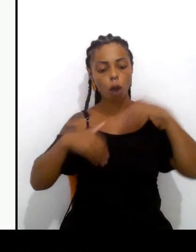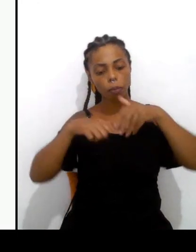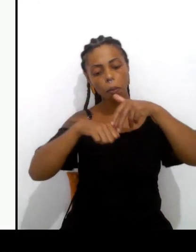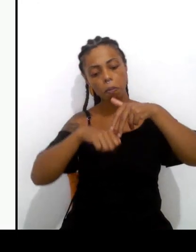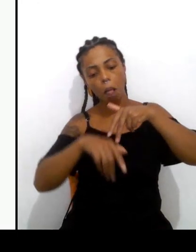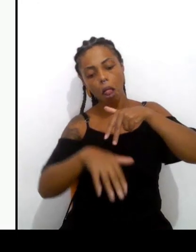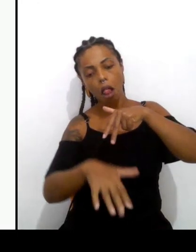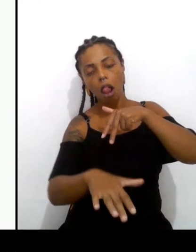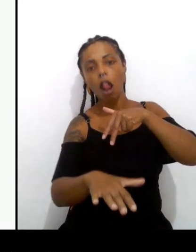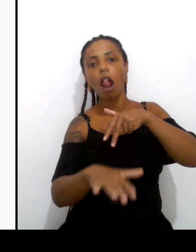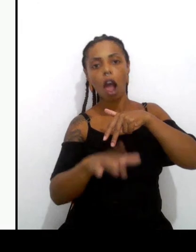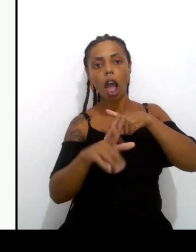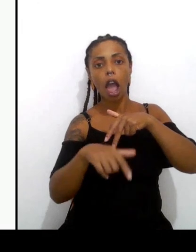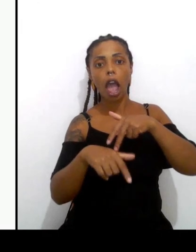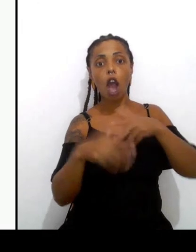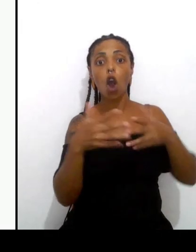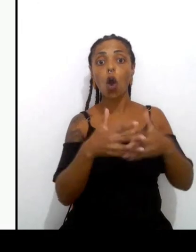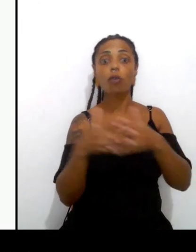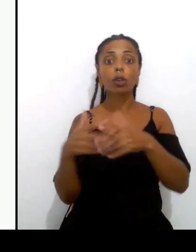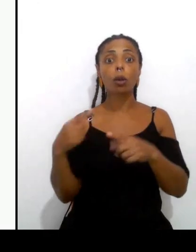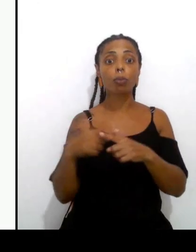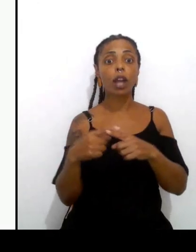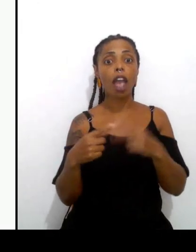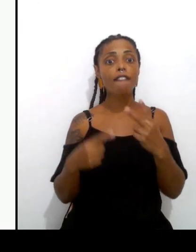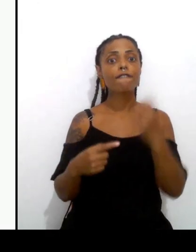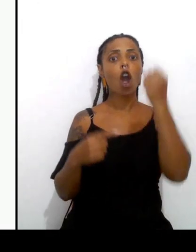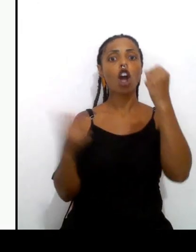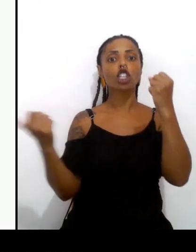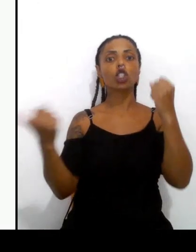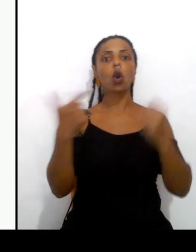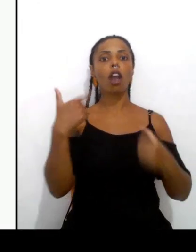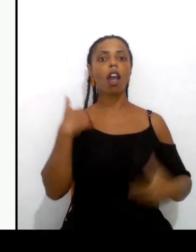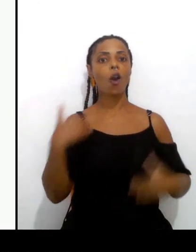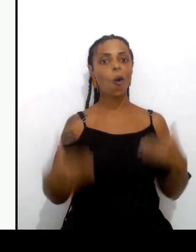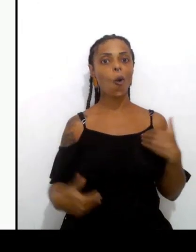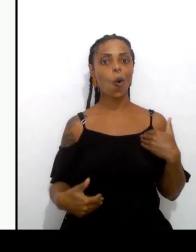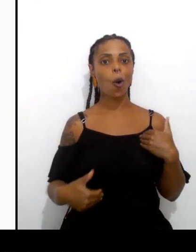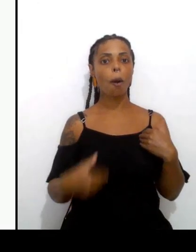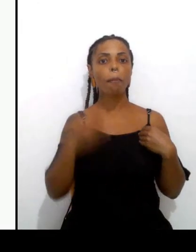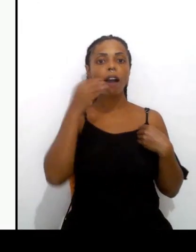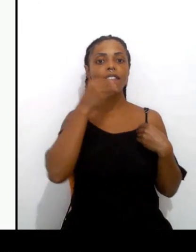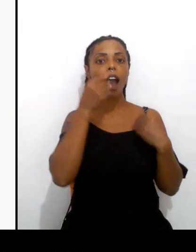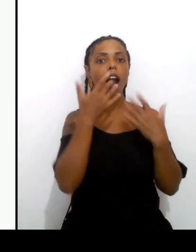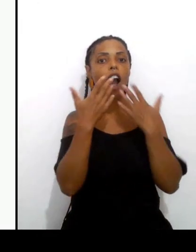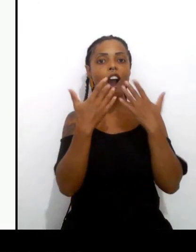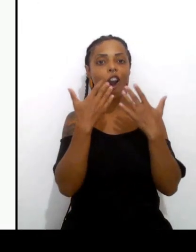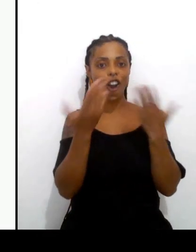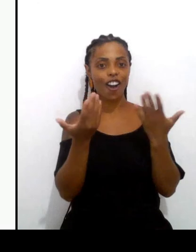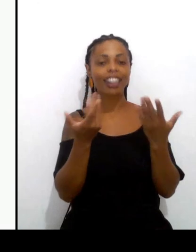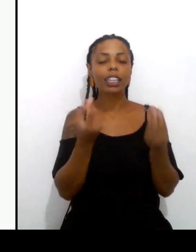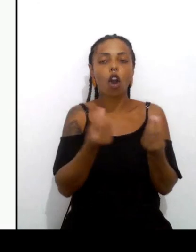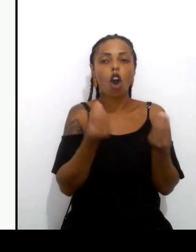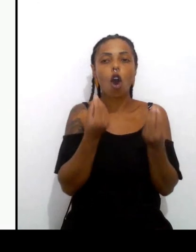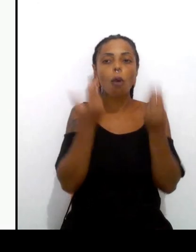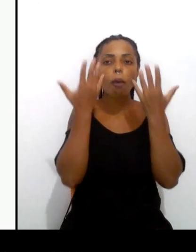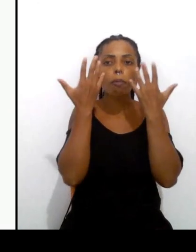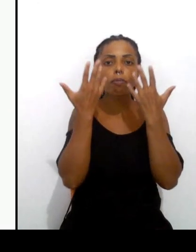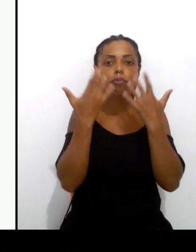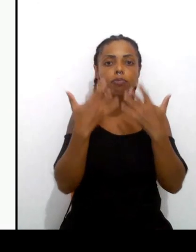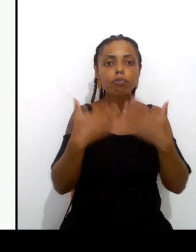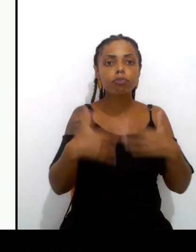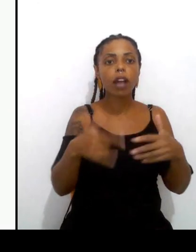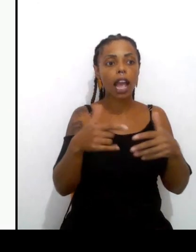mais vividas do que as partes do corpo na obra a fluidez desse ambiente